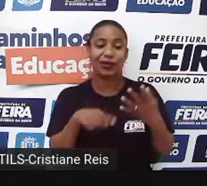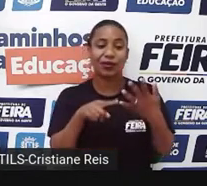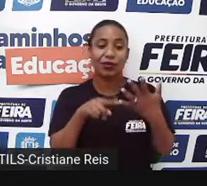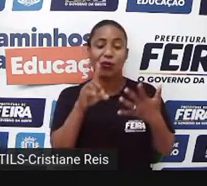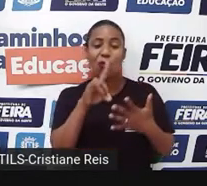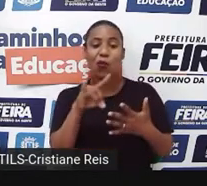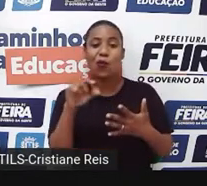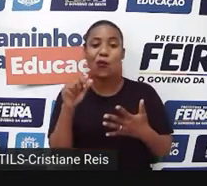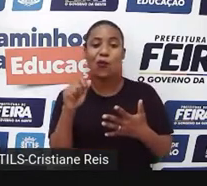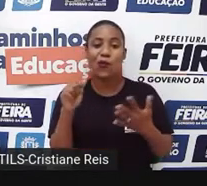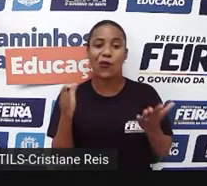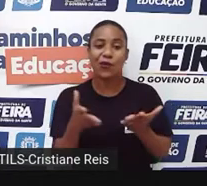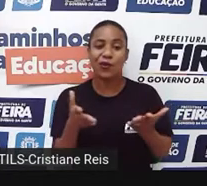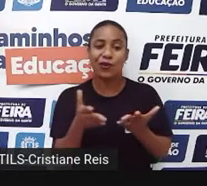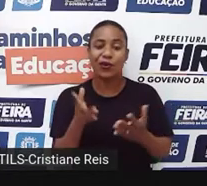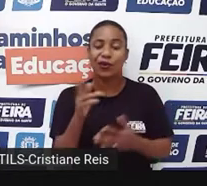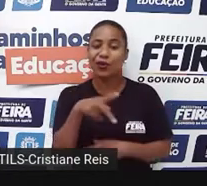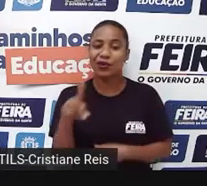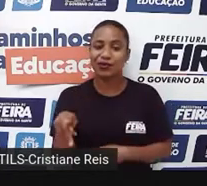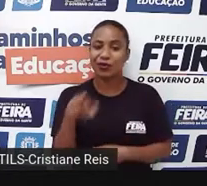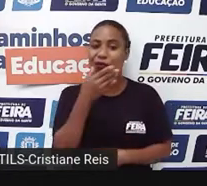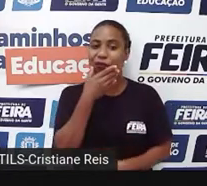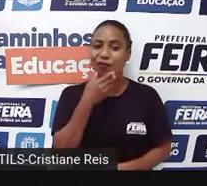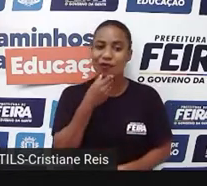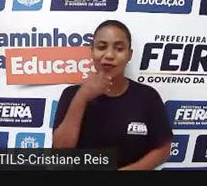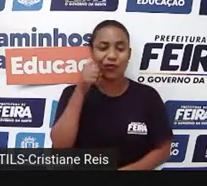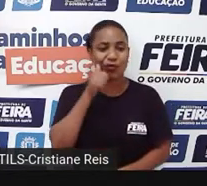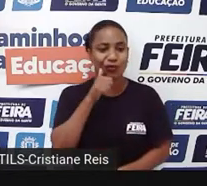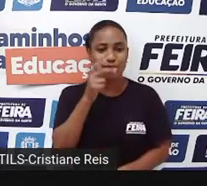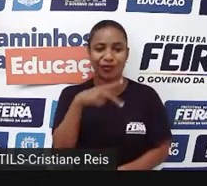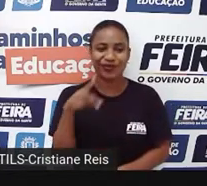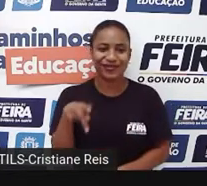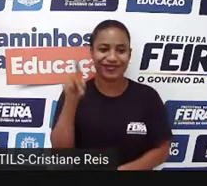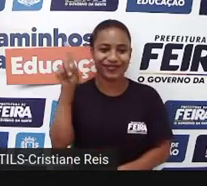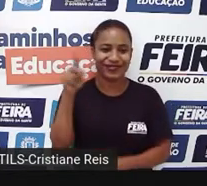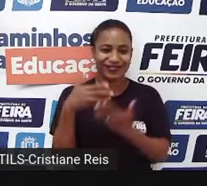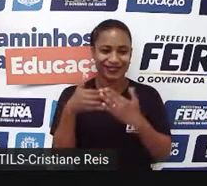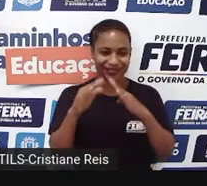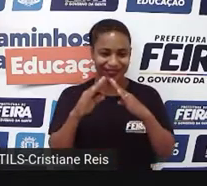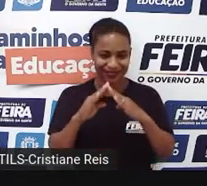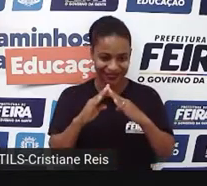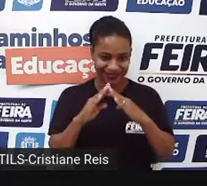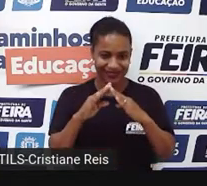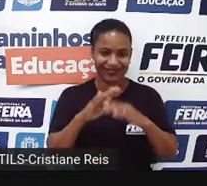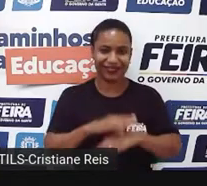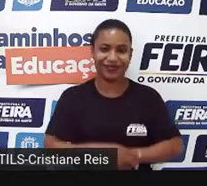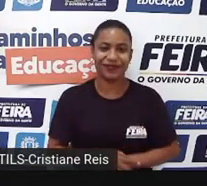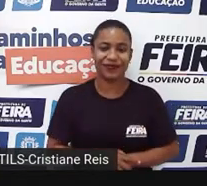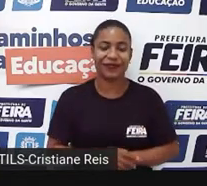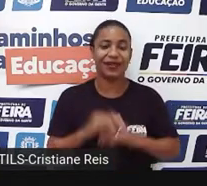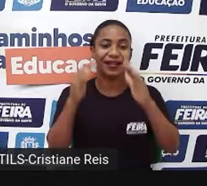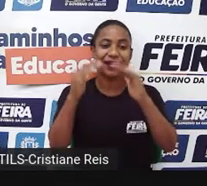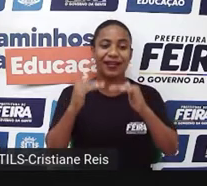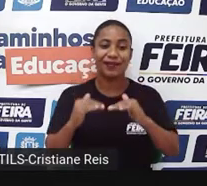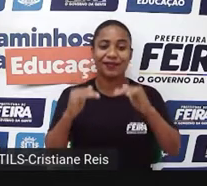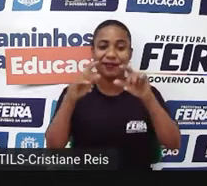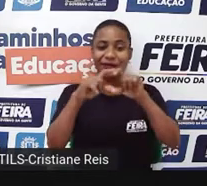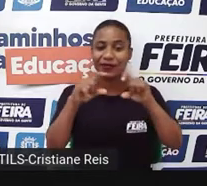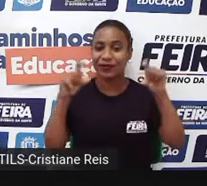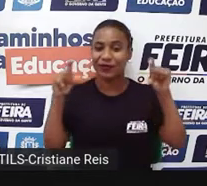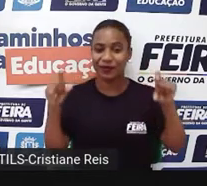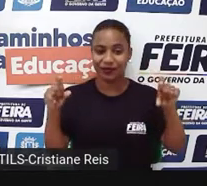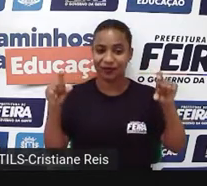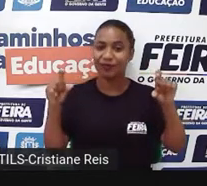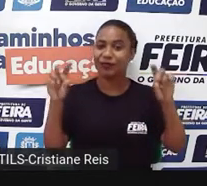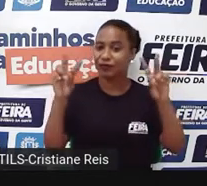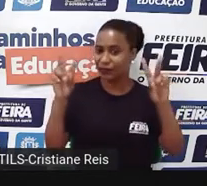aula de hoje, and teacher, o nome do seu professor ou de sua professora de inglês. Abaixo do cabeçalho,